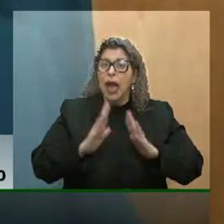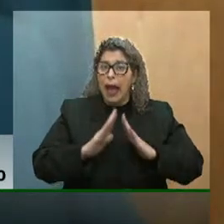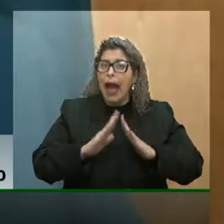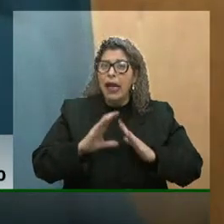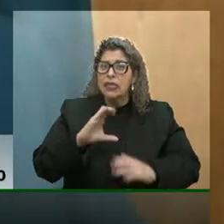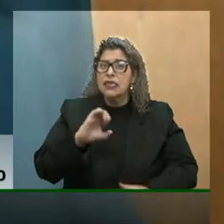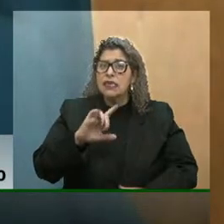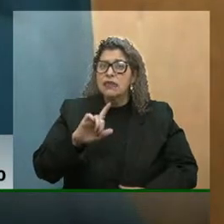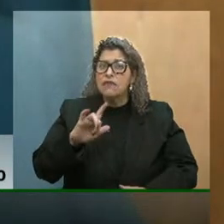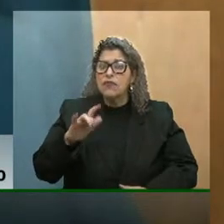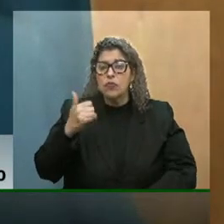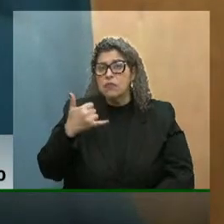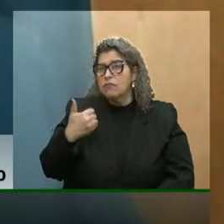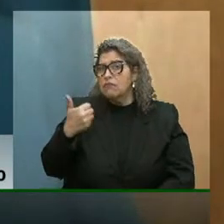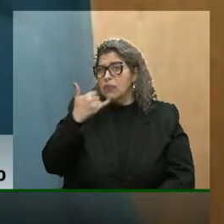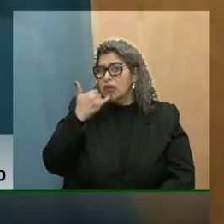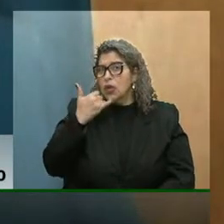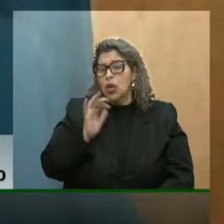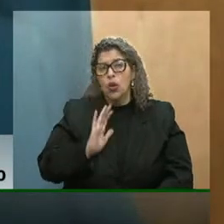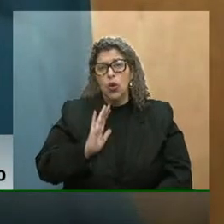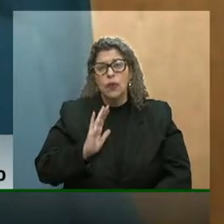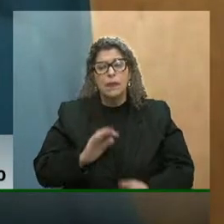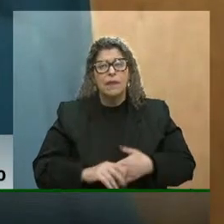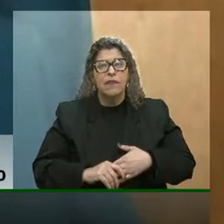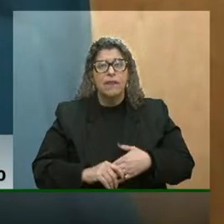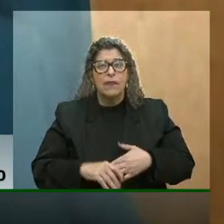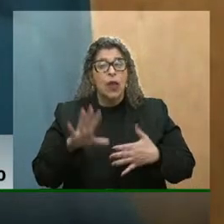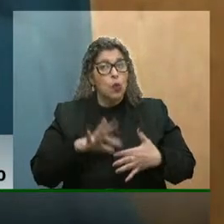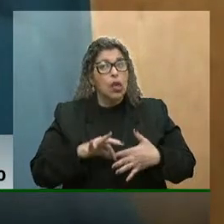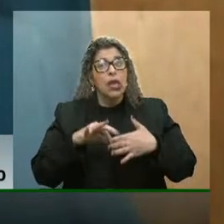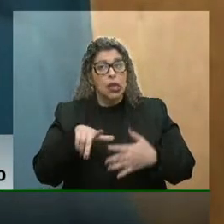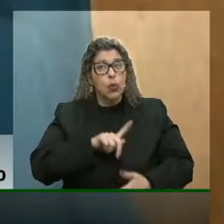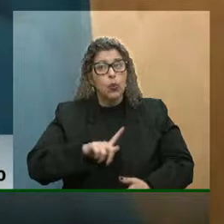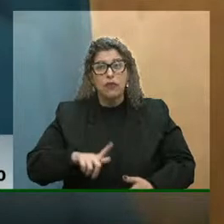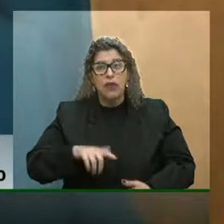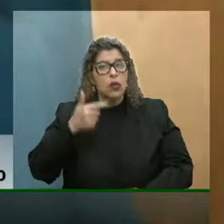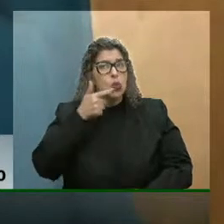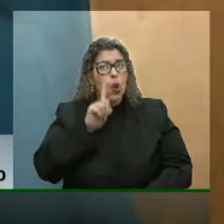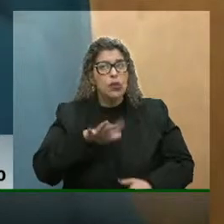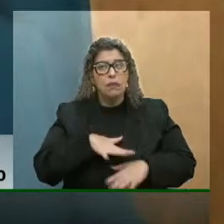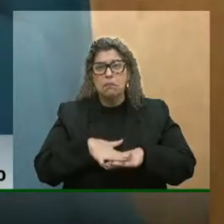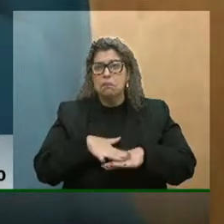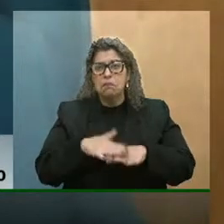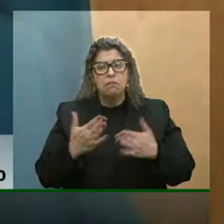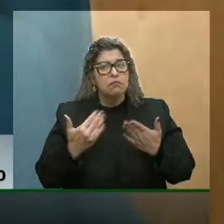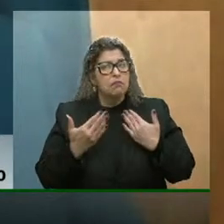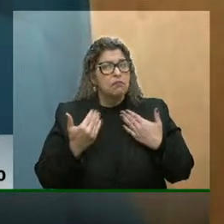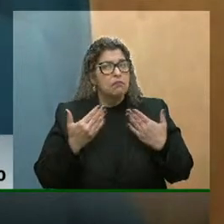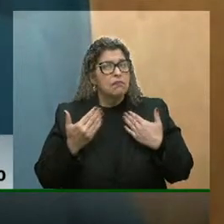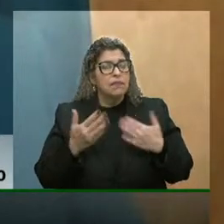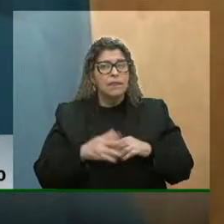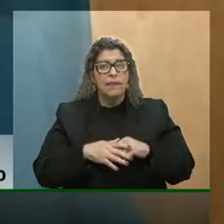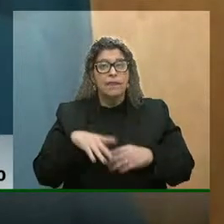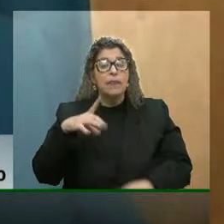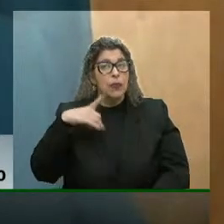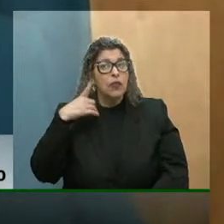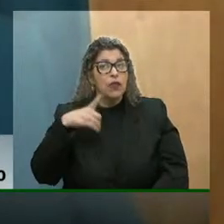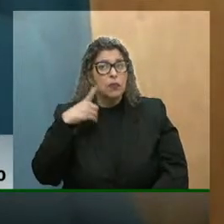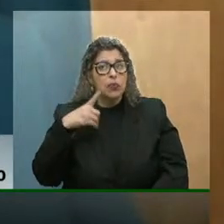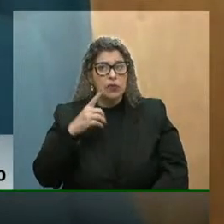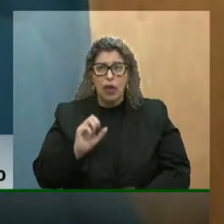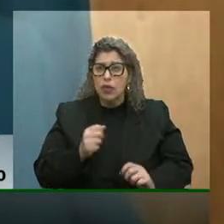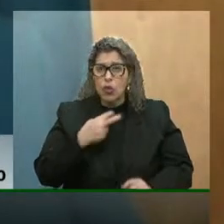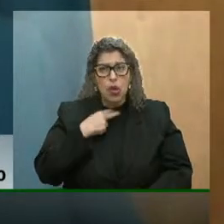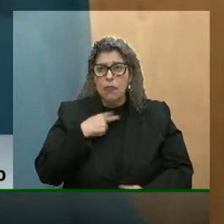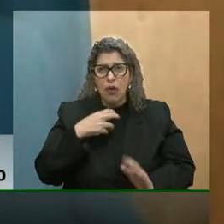não me ligaram. O líder do governo tentou me ligar, não deu, não conseguimos conversar. Agora, bom, o deputado não tem poder de